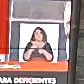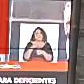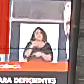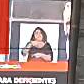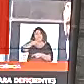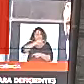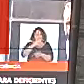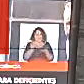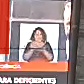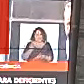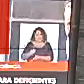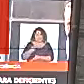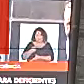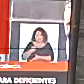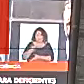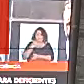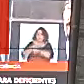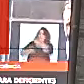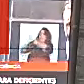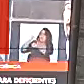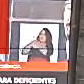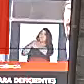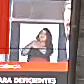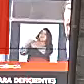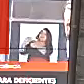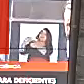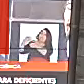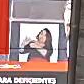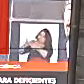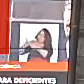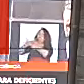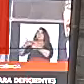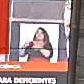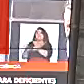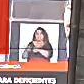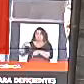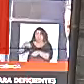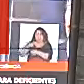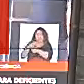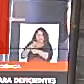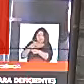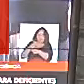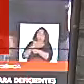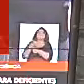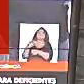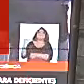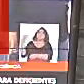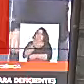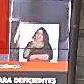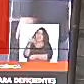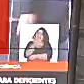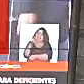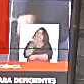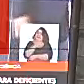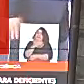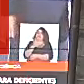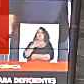e nesse ano, doutor Maurício, no nosso gabinete, como a Denise e tantas outras, doutor Estevão, reclamando que